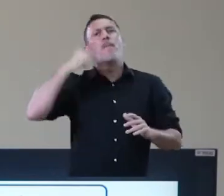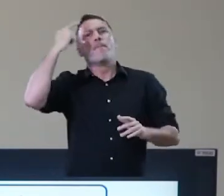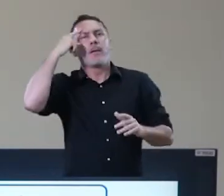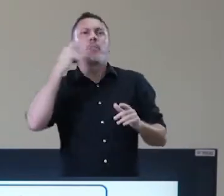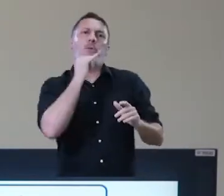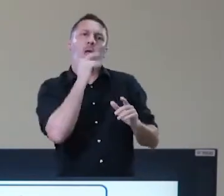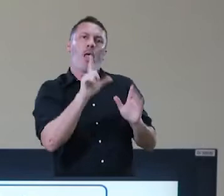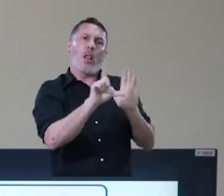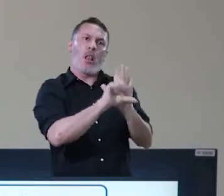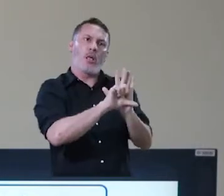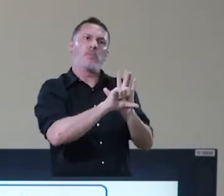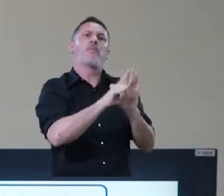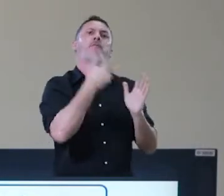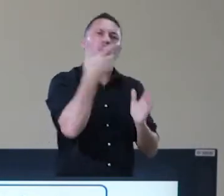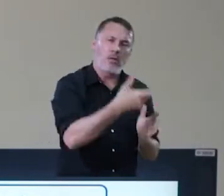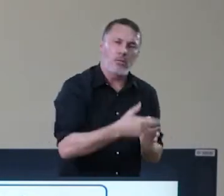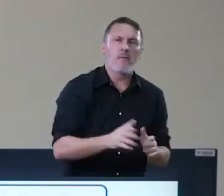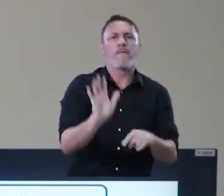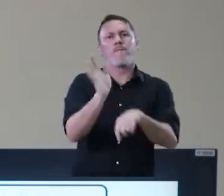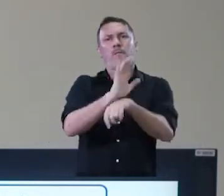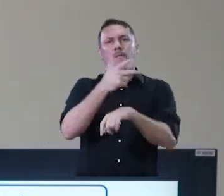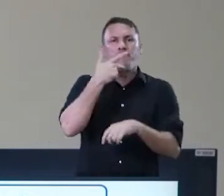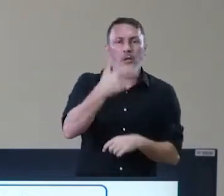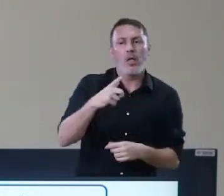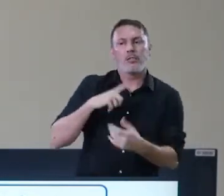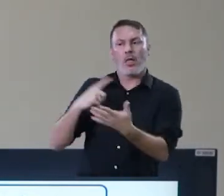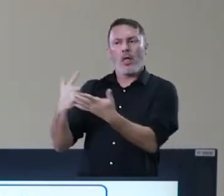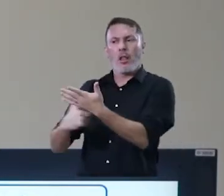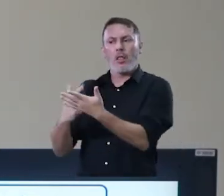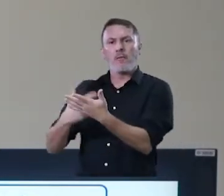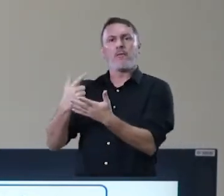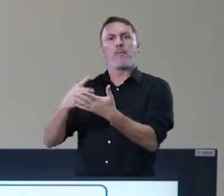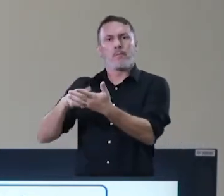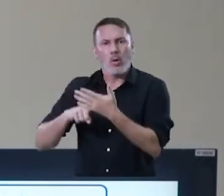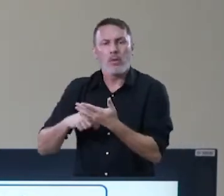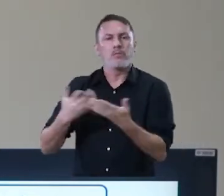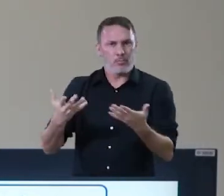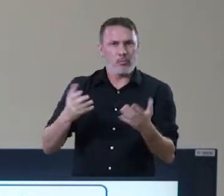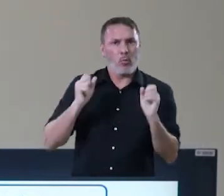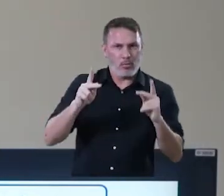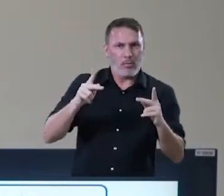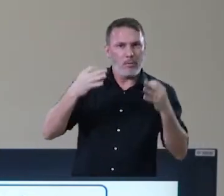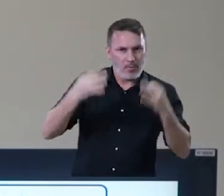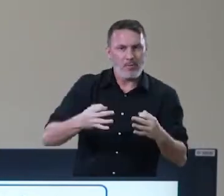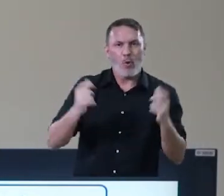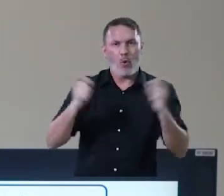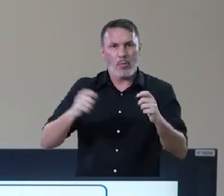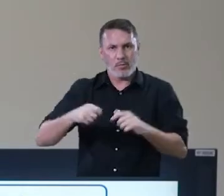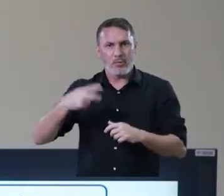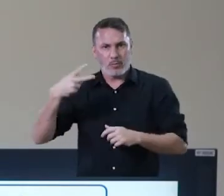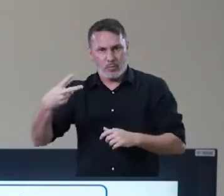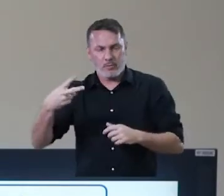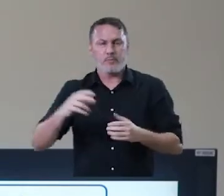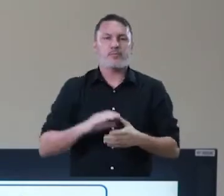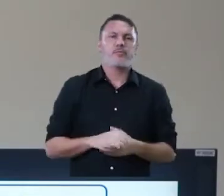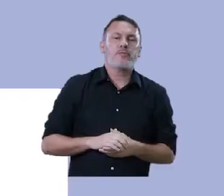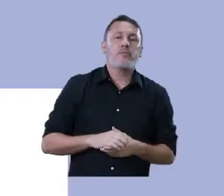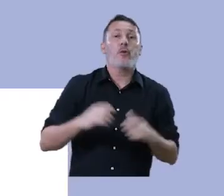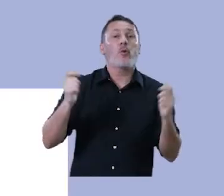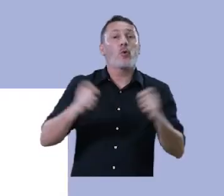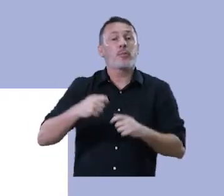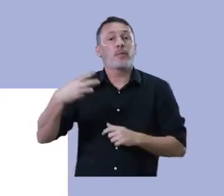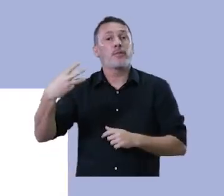lei falou isso, porque o determinado filme falou isso e o determinado livro falou isso também. Perfeito? Competência 2. E